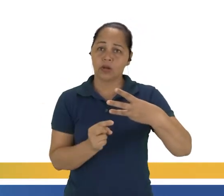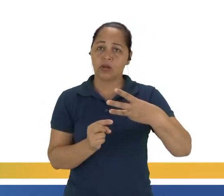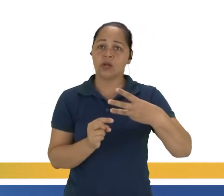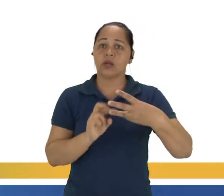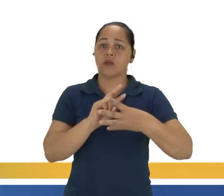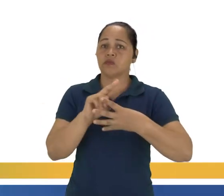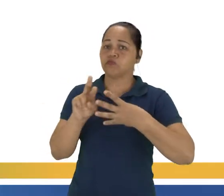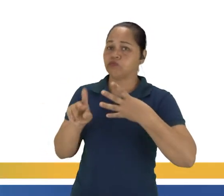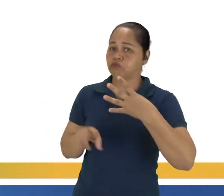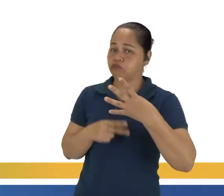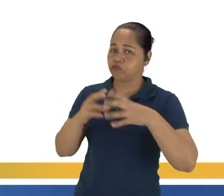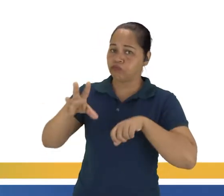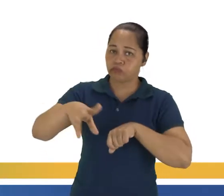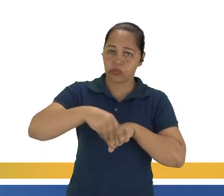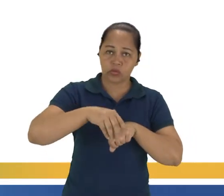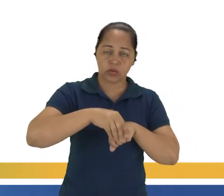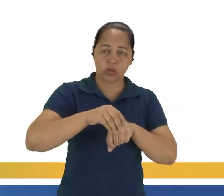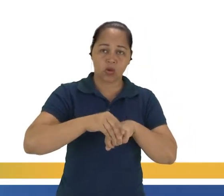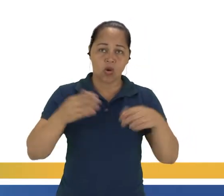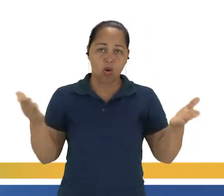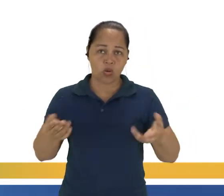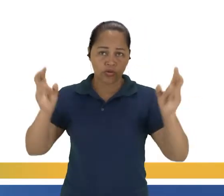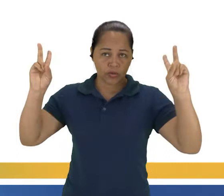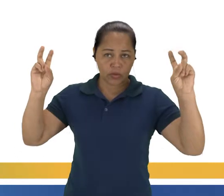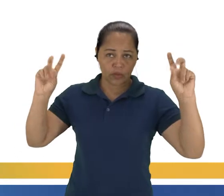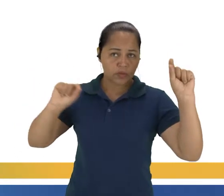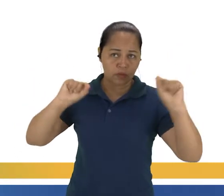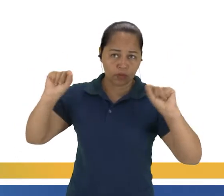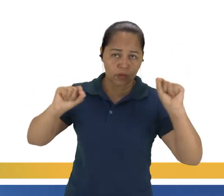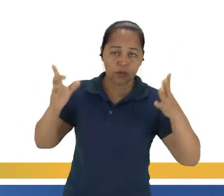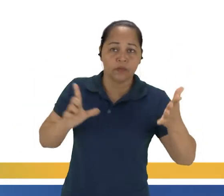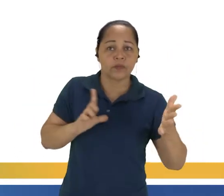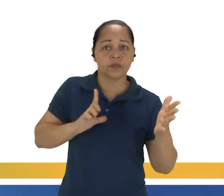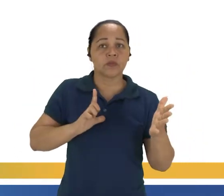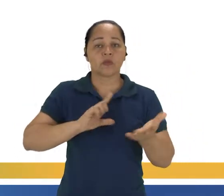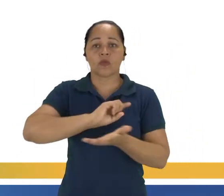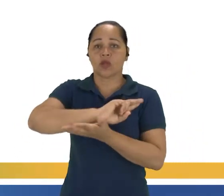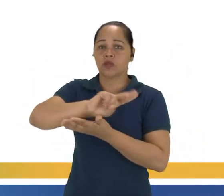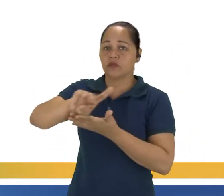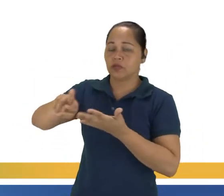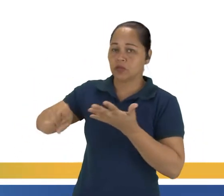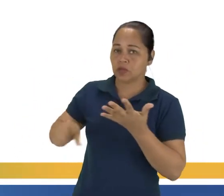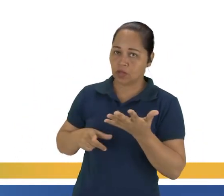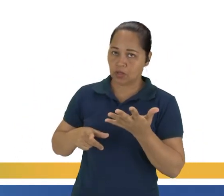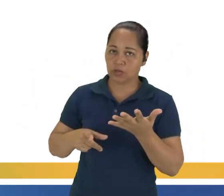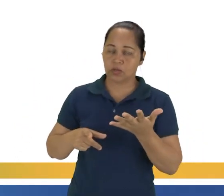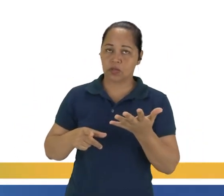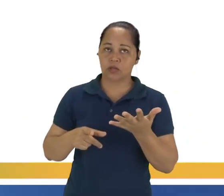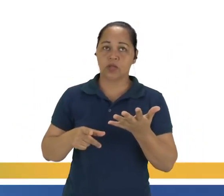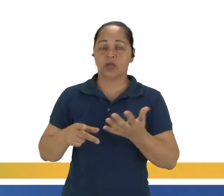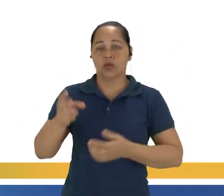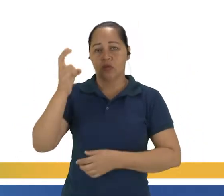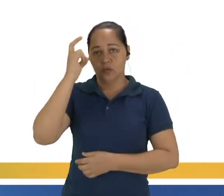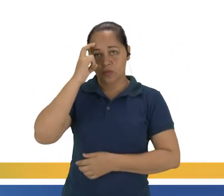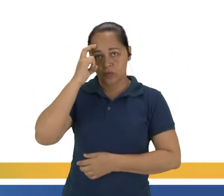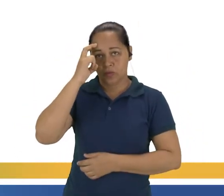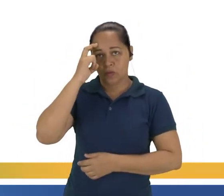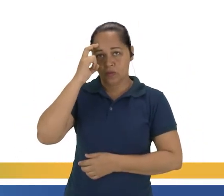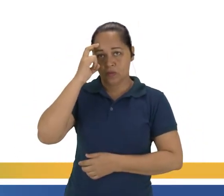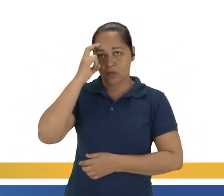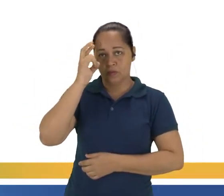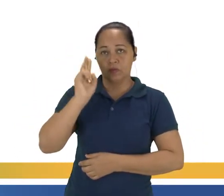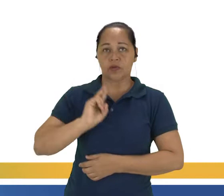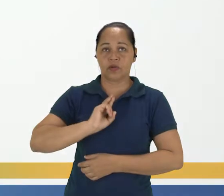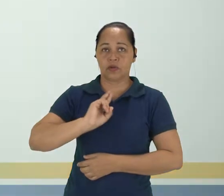gama de conhecimento. A nossa temática é o seguinte: diversidade cultural e religiosa no Brasil. Queridos, nós temos